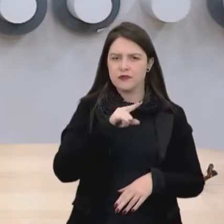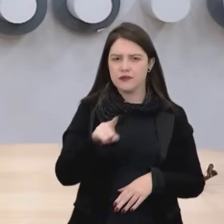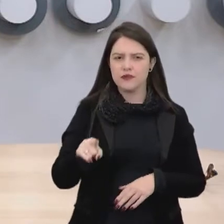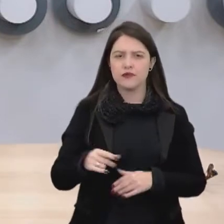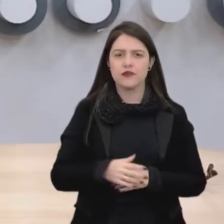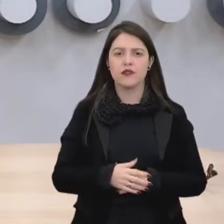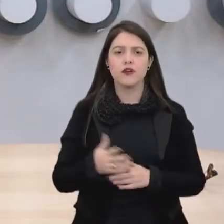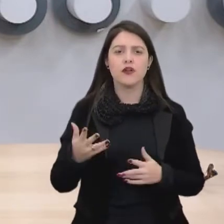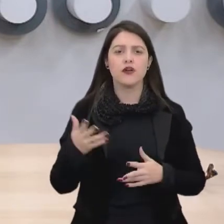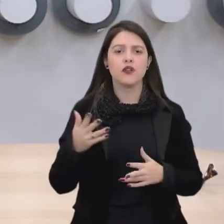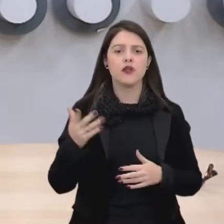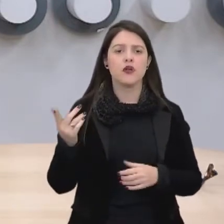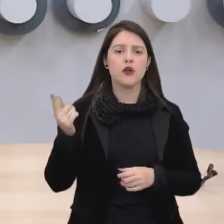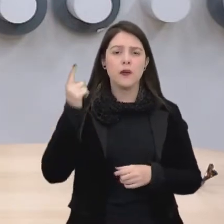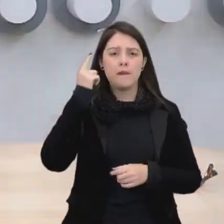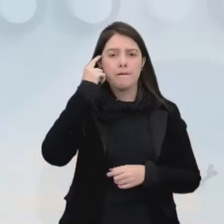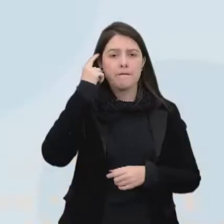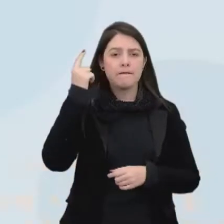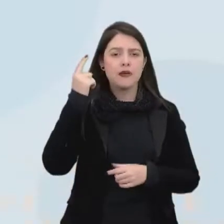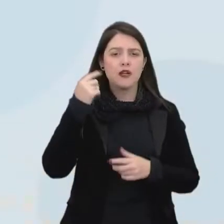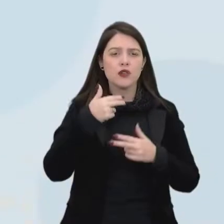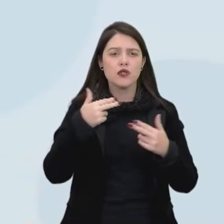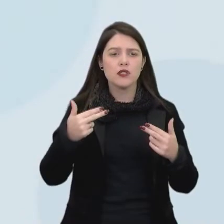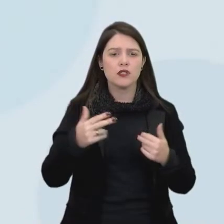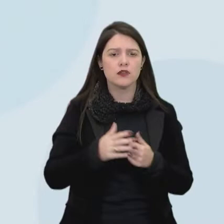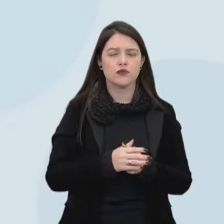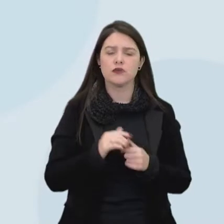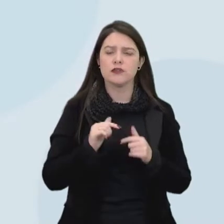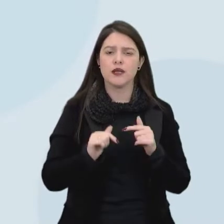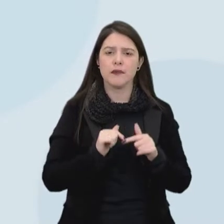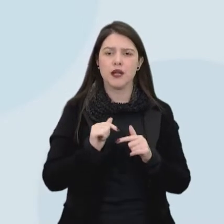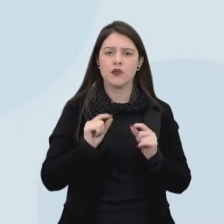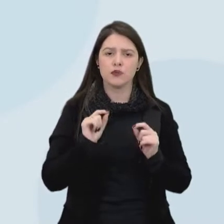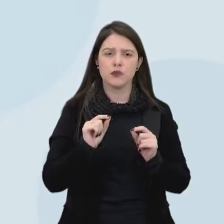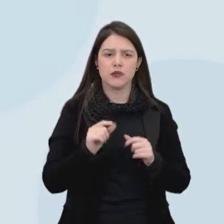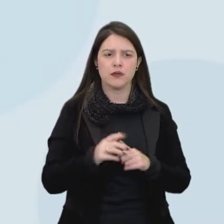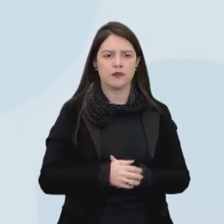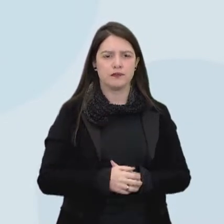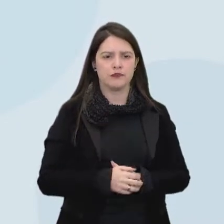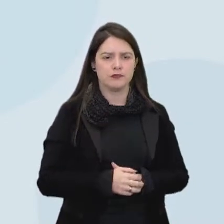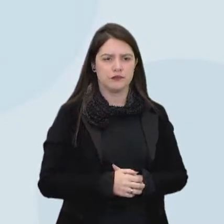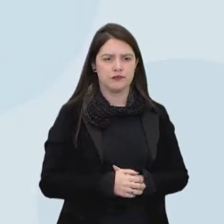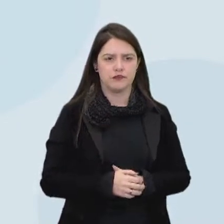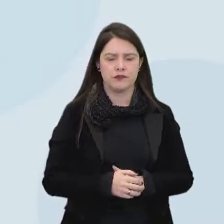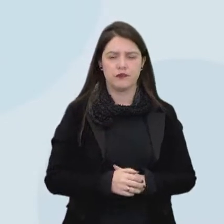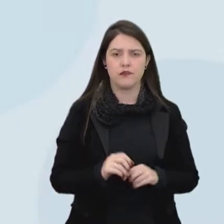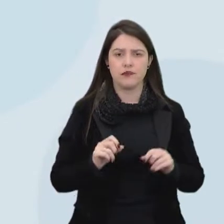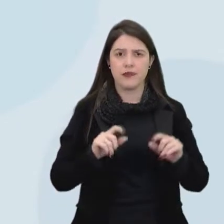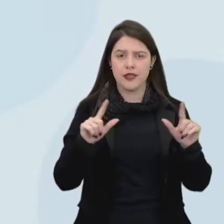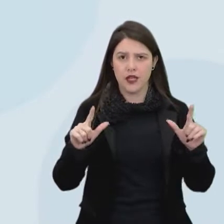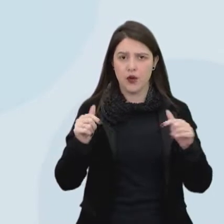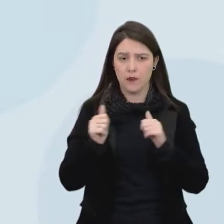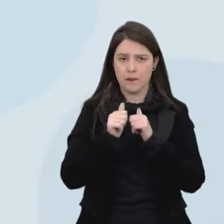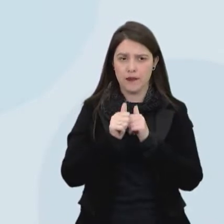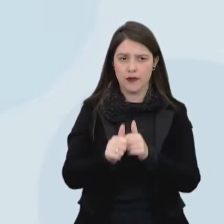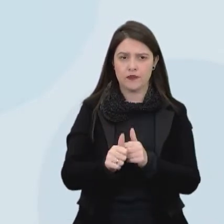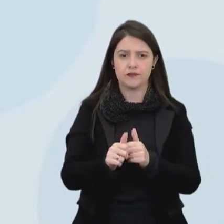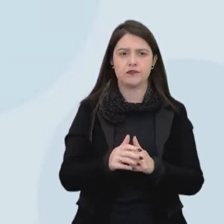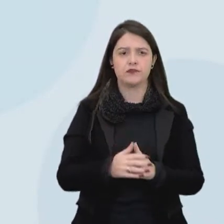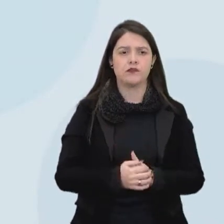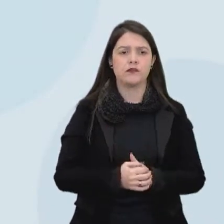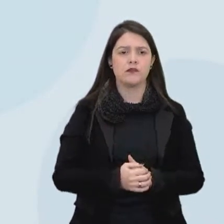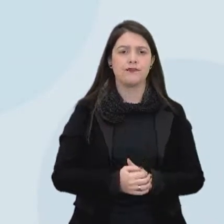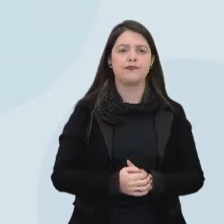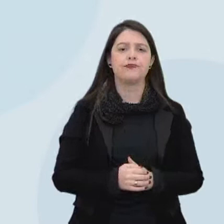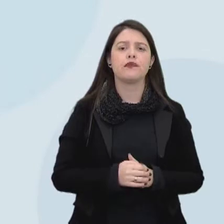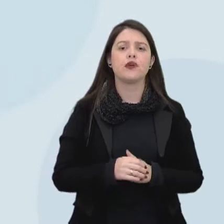vamos ver aí o rendimento mensal real do trabalho. Então vamos lá para a tela, né? Vocês estão acompanhando aí. Então tá lá, o rendimento